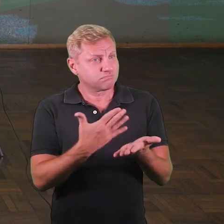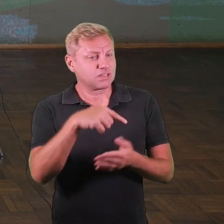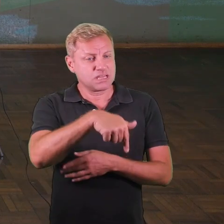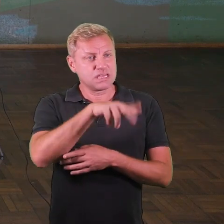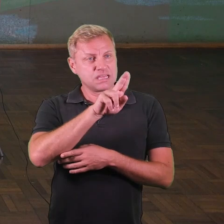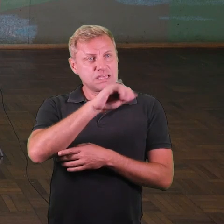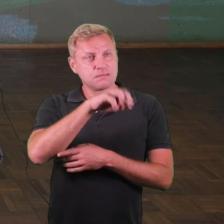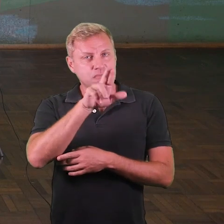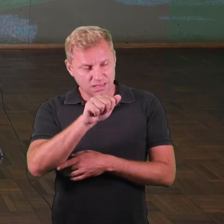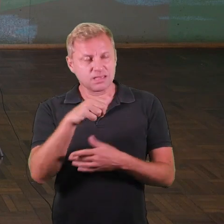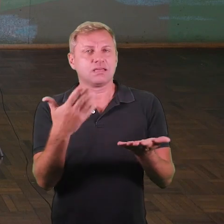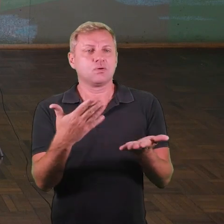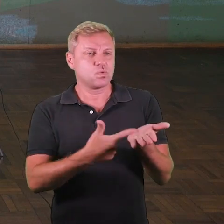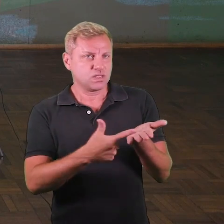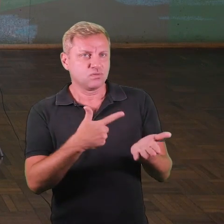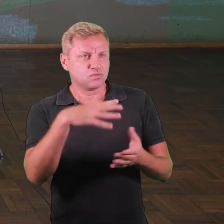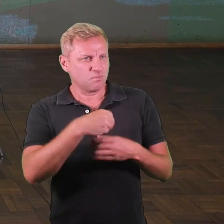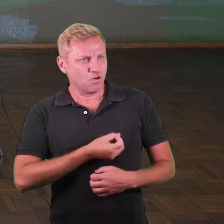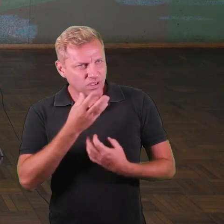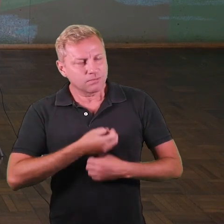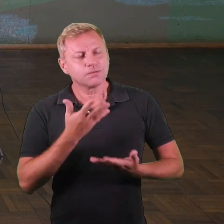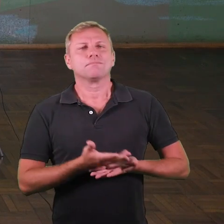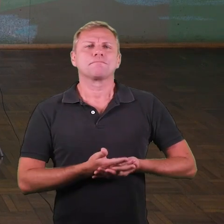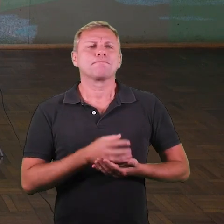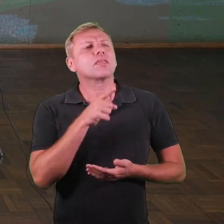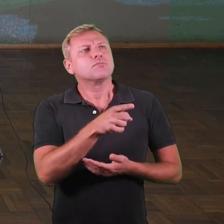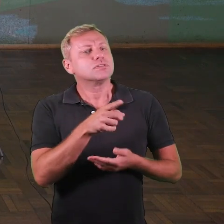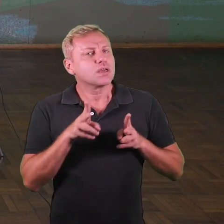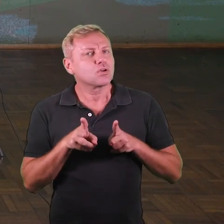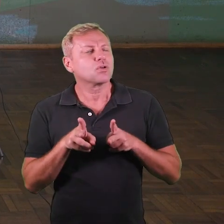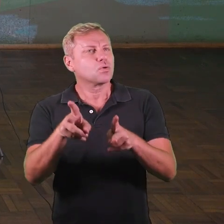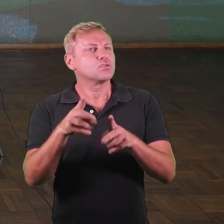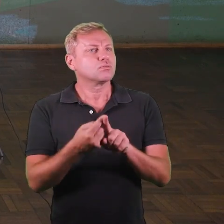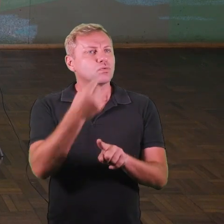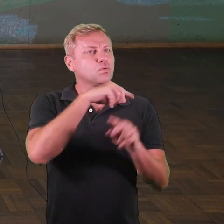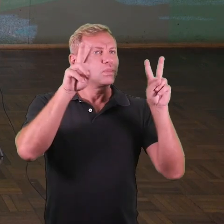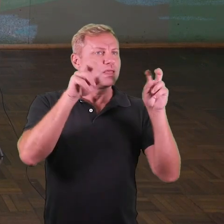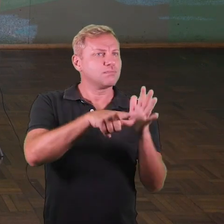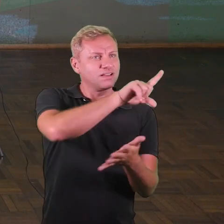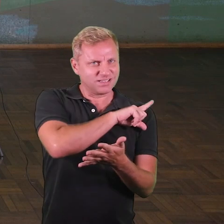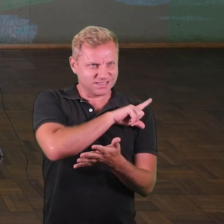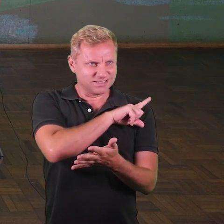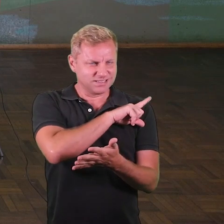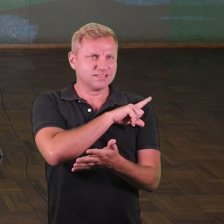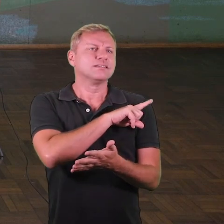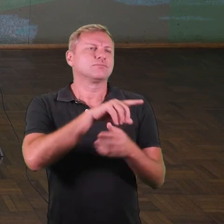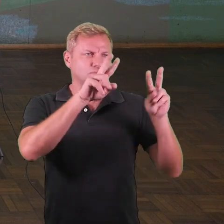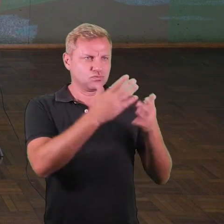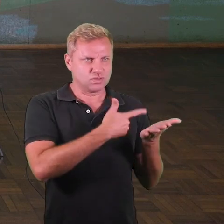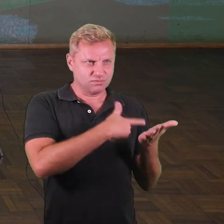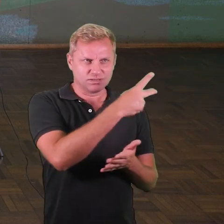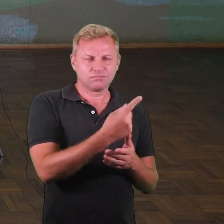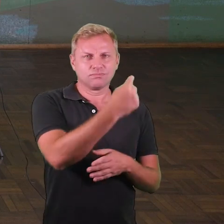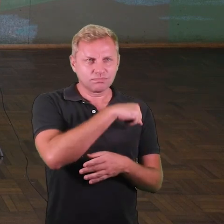Quimera, um livro de poemas, em que você dá continuidade ao tema da sua obra anterior, O Gosto Amargo dos Metais,